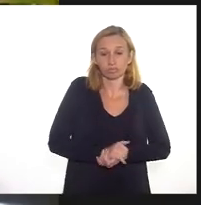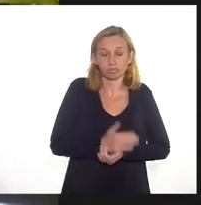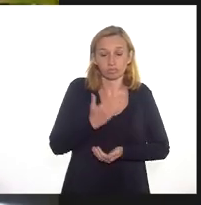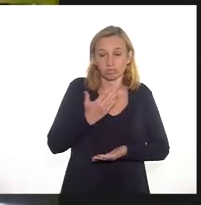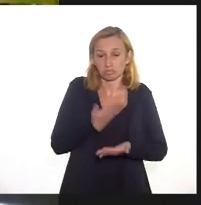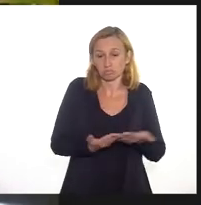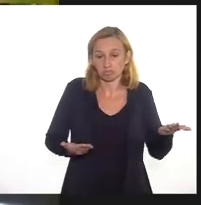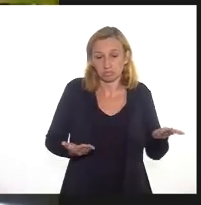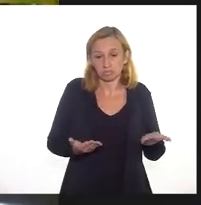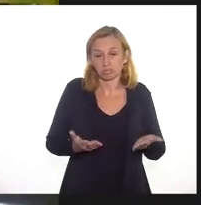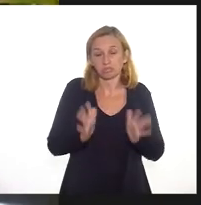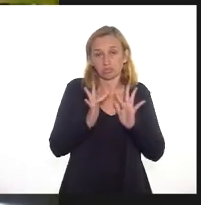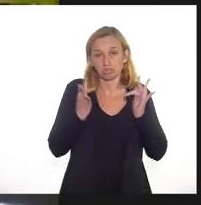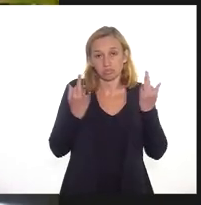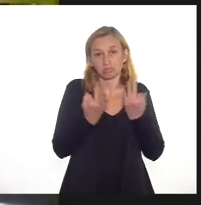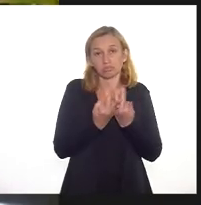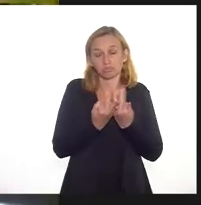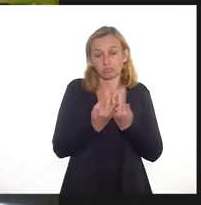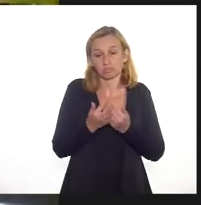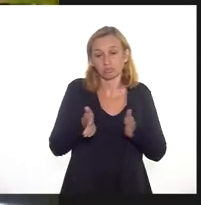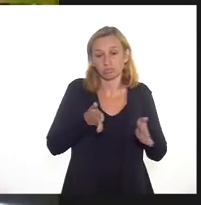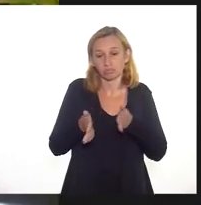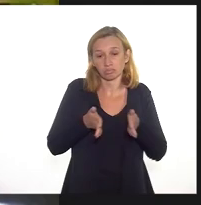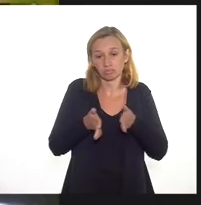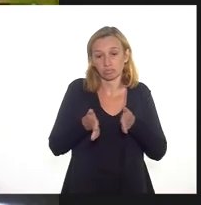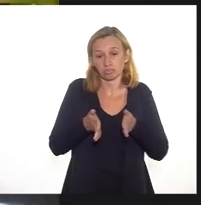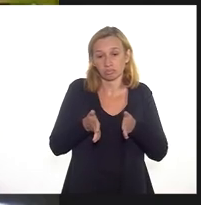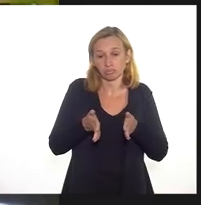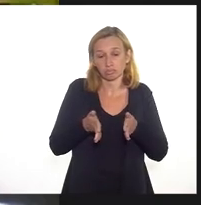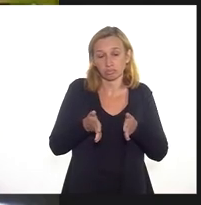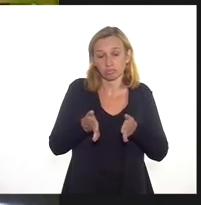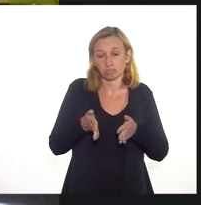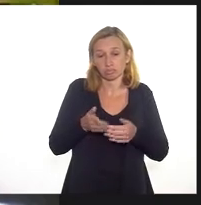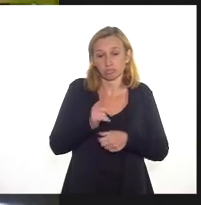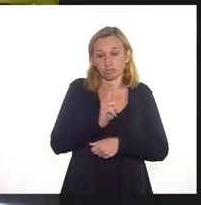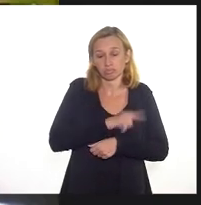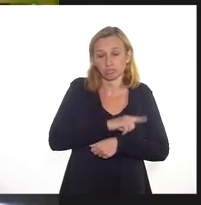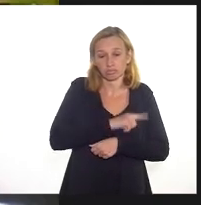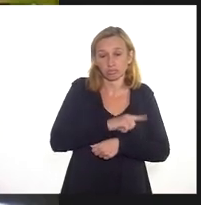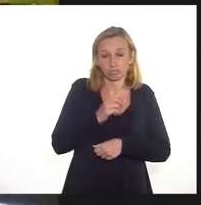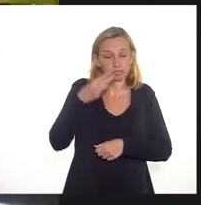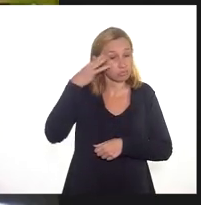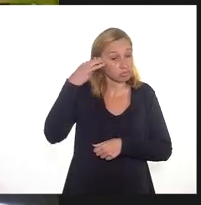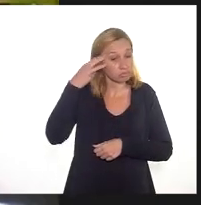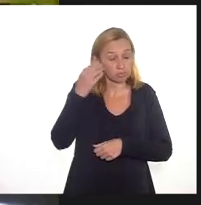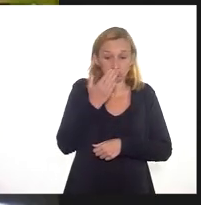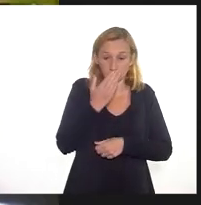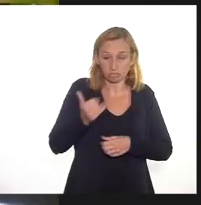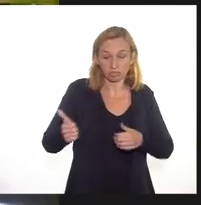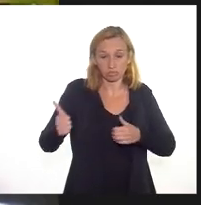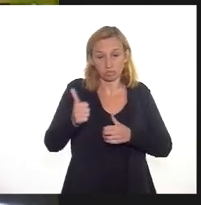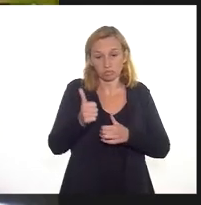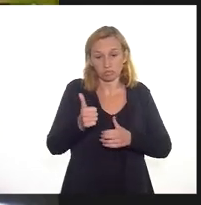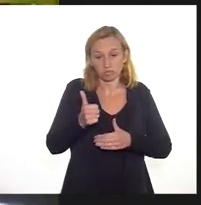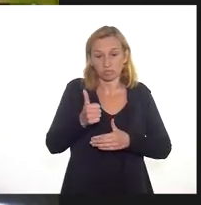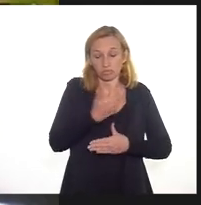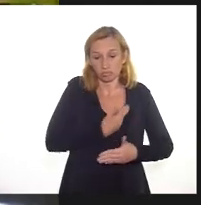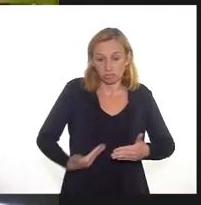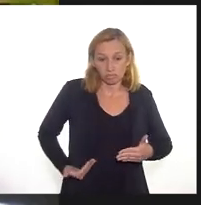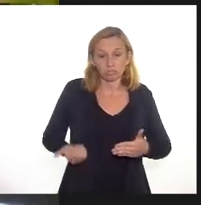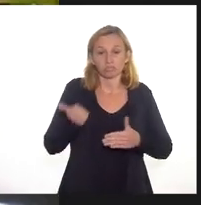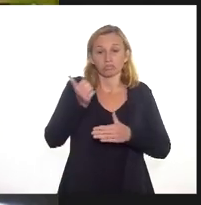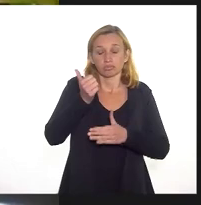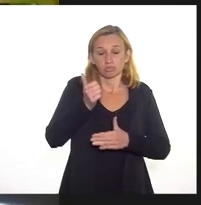perdeu entes queridos durante a gestão do Witzel à frente do governo do Estado. Uma